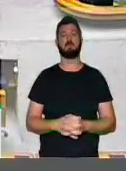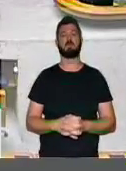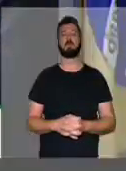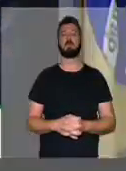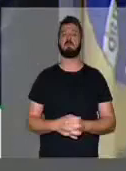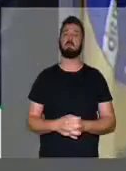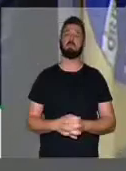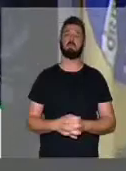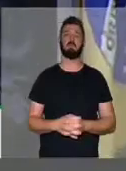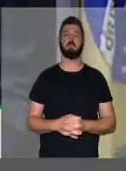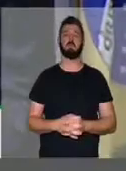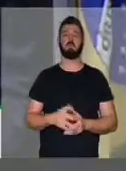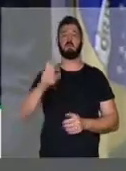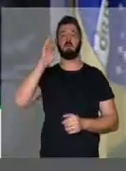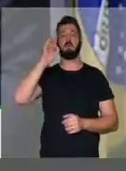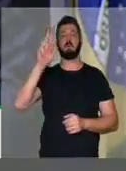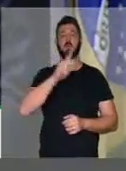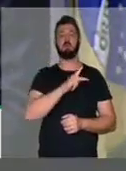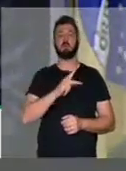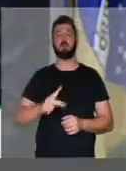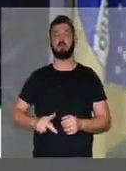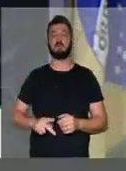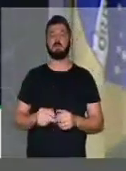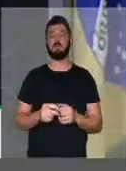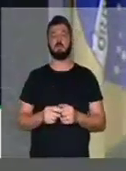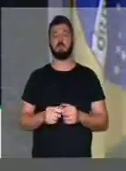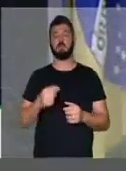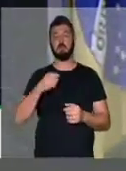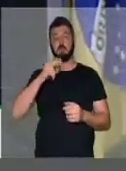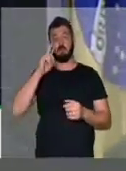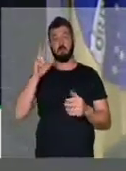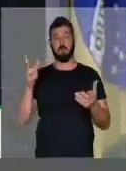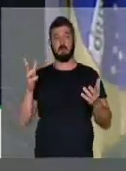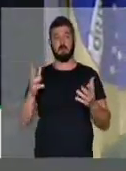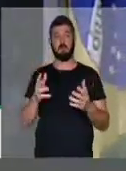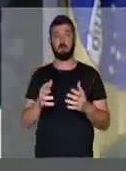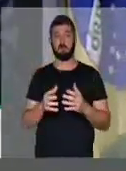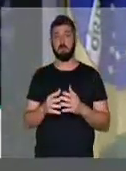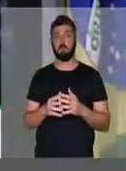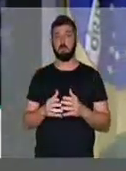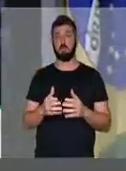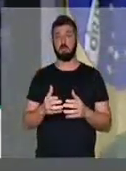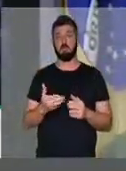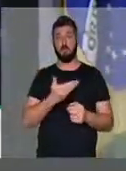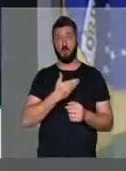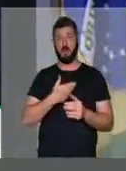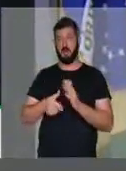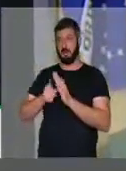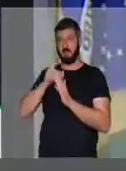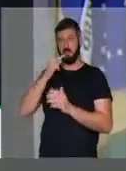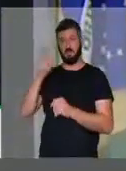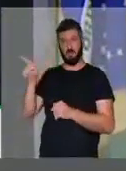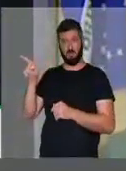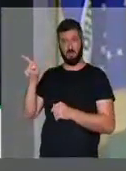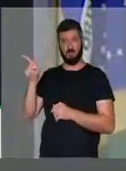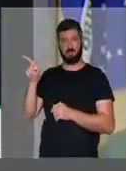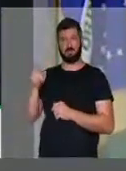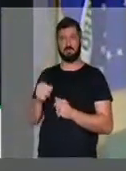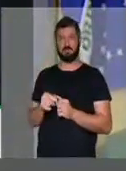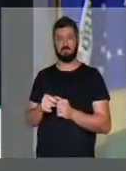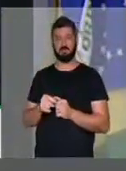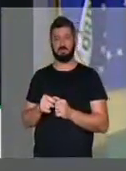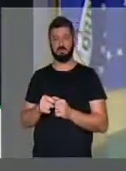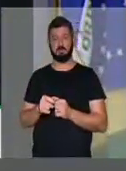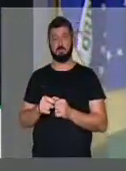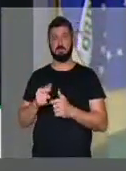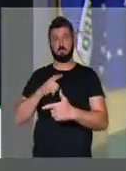Senhor presidente, vejo que o eminente colega que me antecedeu desceu